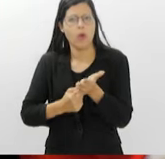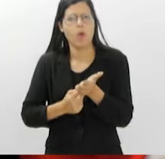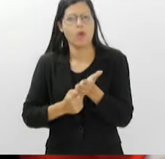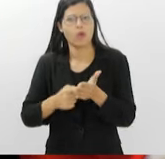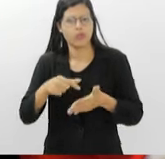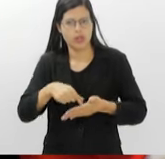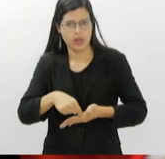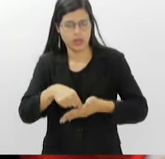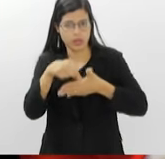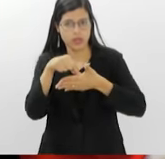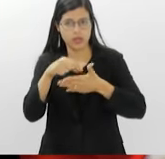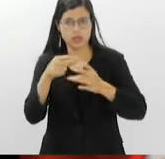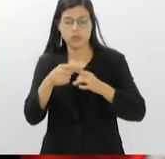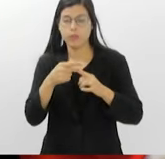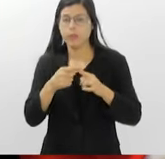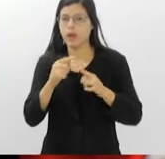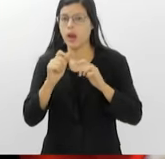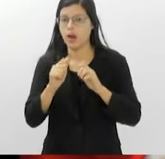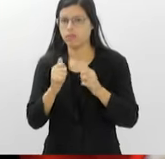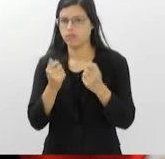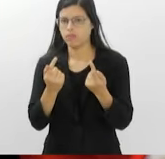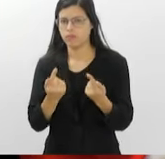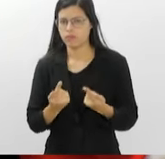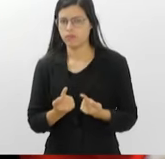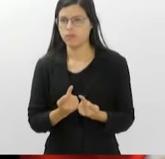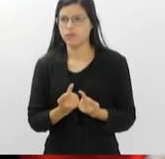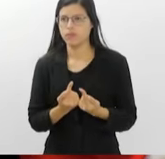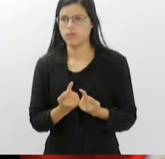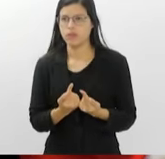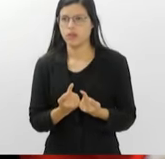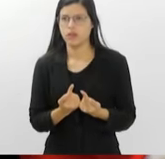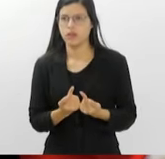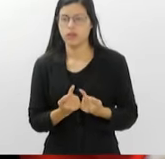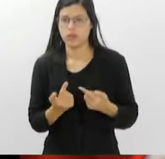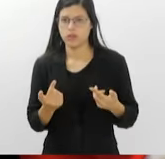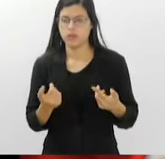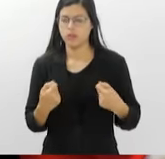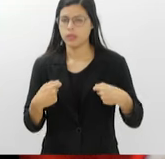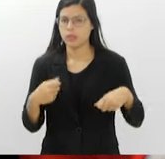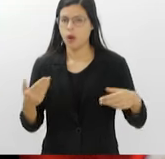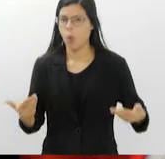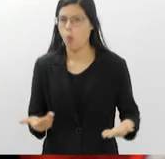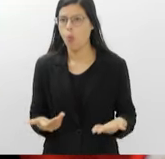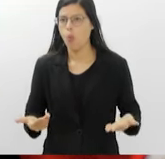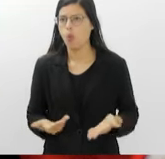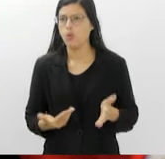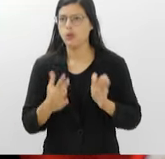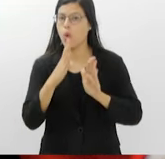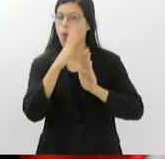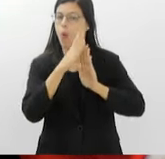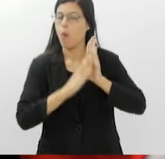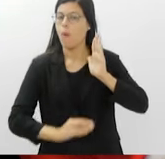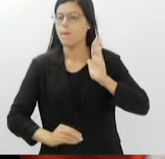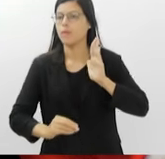aqui devia, pautada no dia de hoje, ser um exemplo de civilidade e de